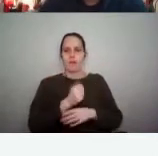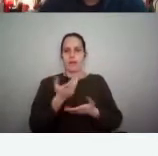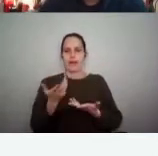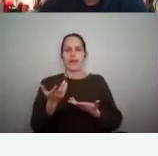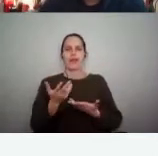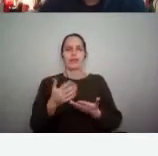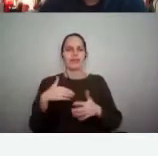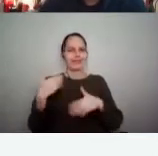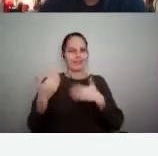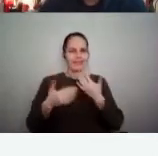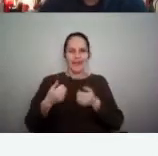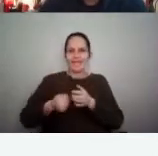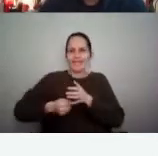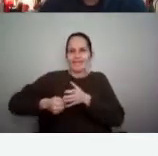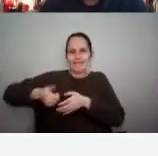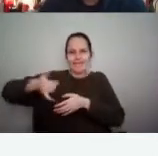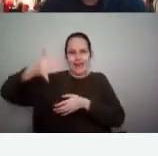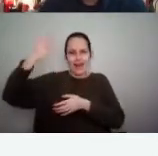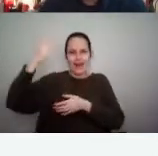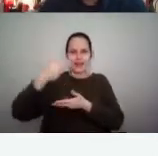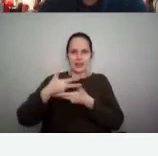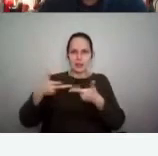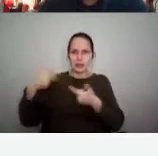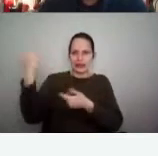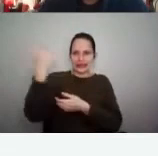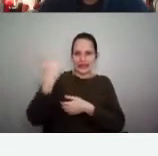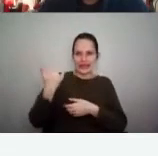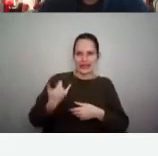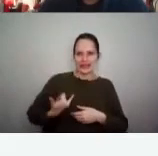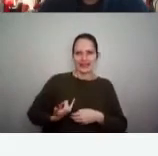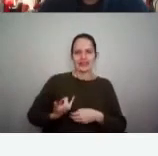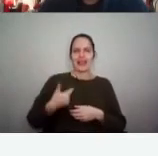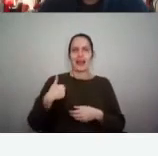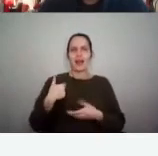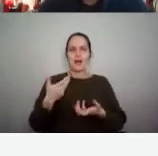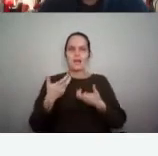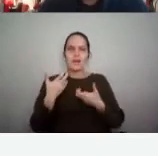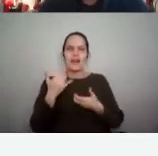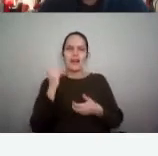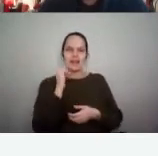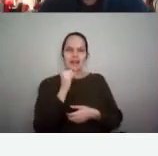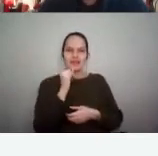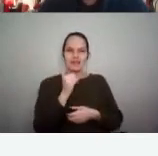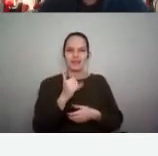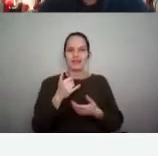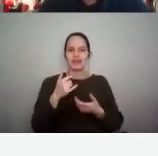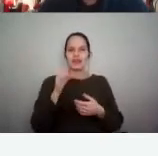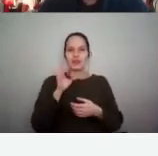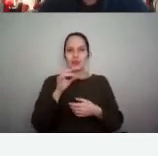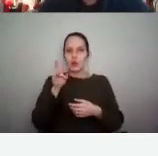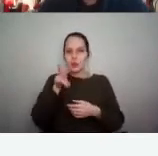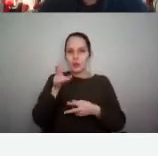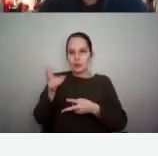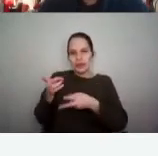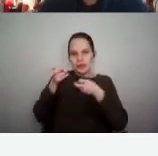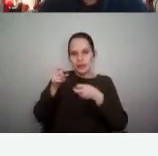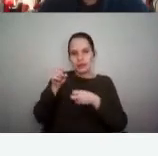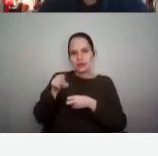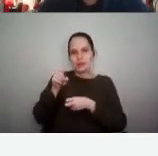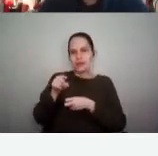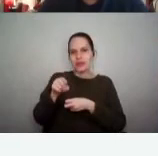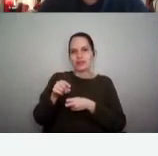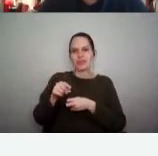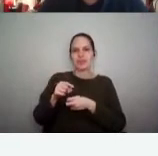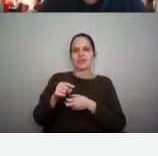monte de coisas. Eu quis te passar um pouquinho para tu sentires um pouco assim do retorno e do calor de quem está te acompanhando. E agora vamos